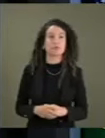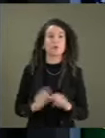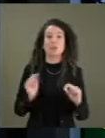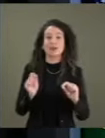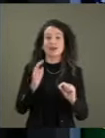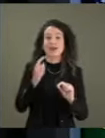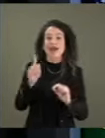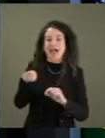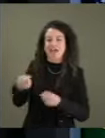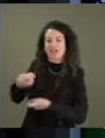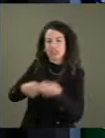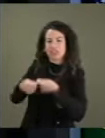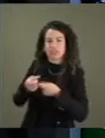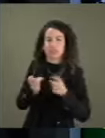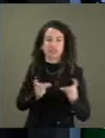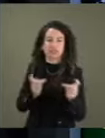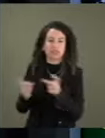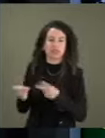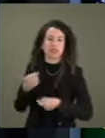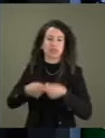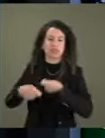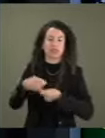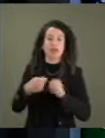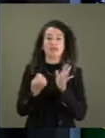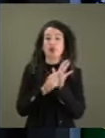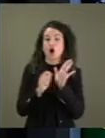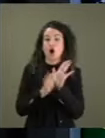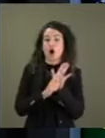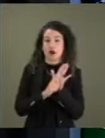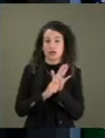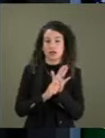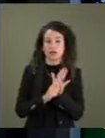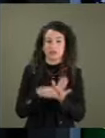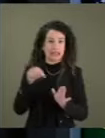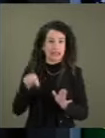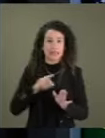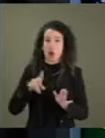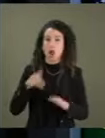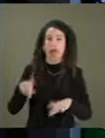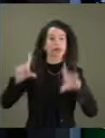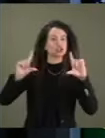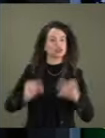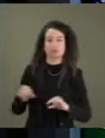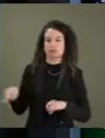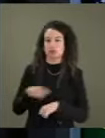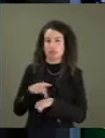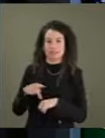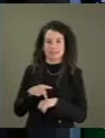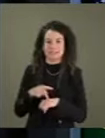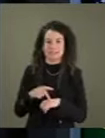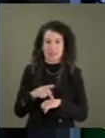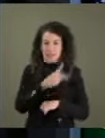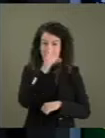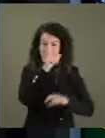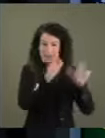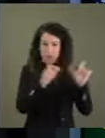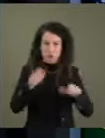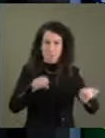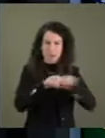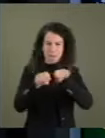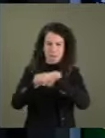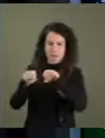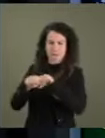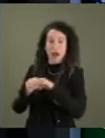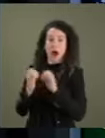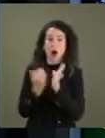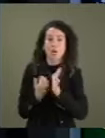de drogas não foi reduzido no país e o número de assassinatos